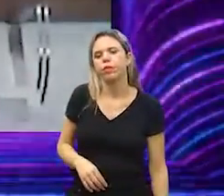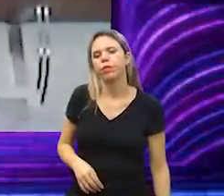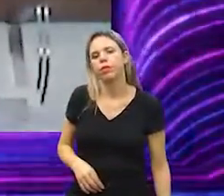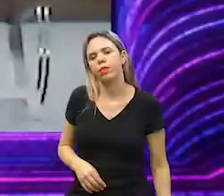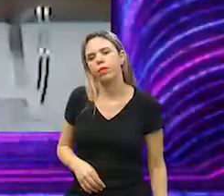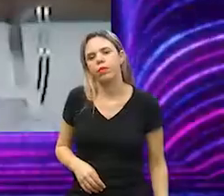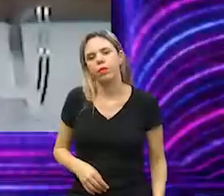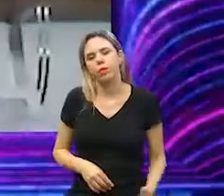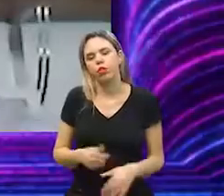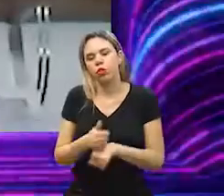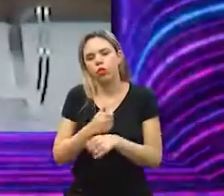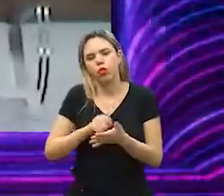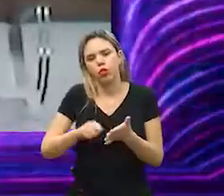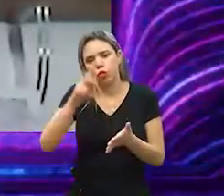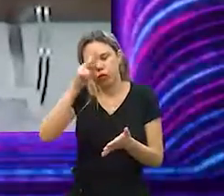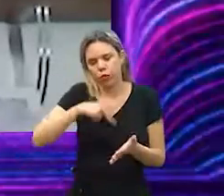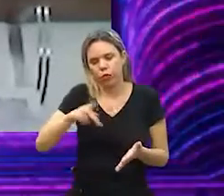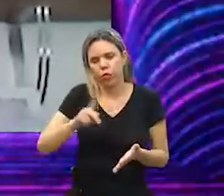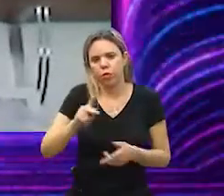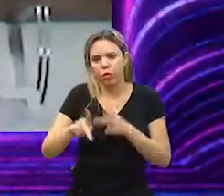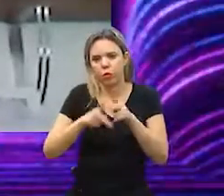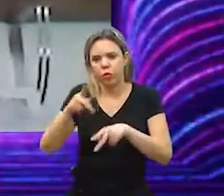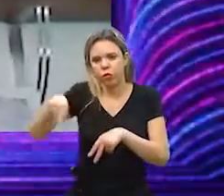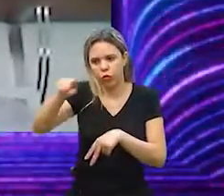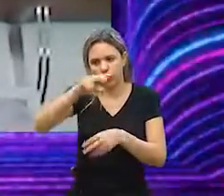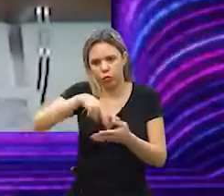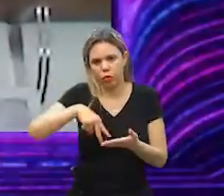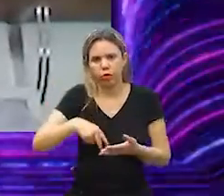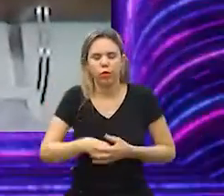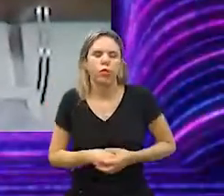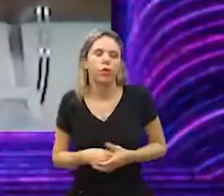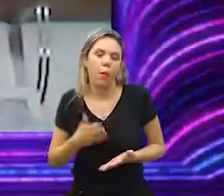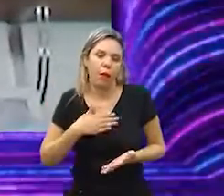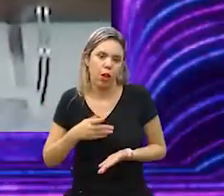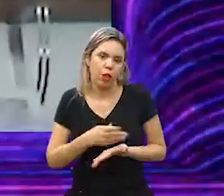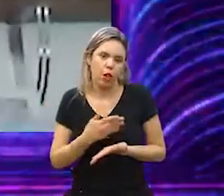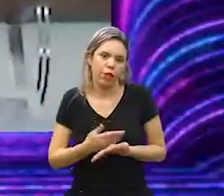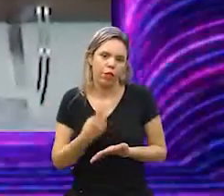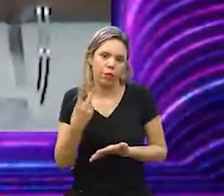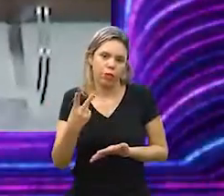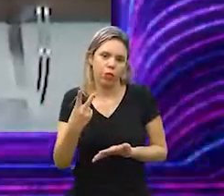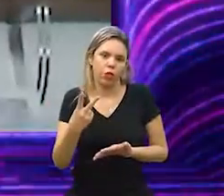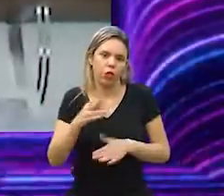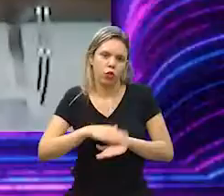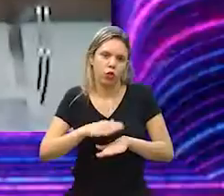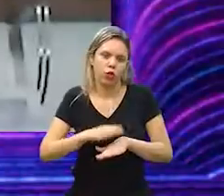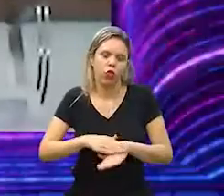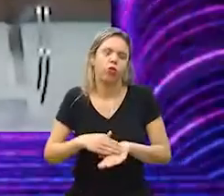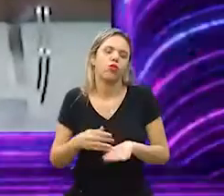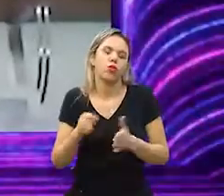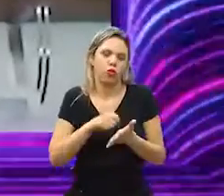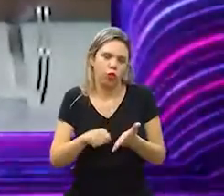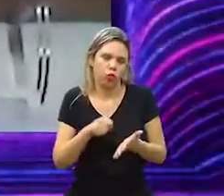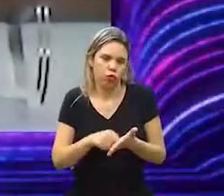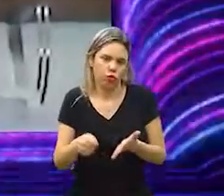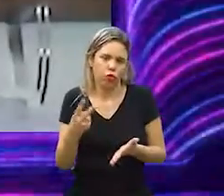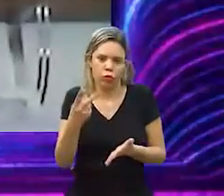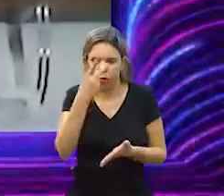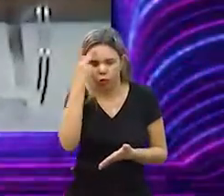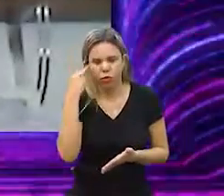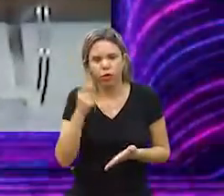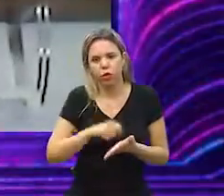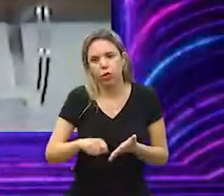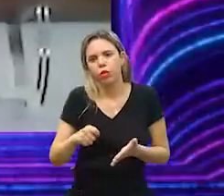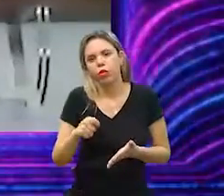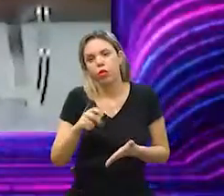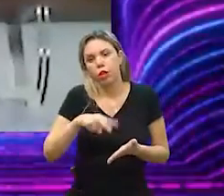O escritor não escreve para si, o escritor escreve para seu leitor, né? O livro, ele sempre tem dois autores, quem